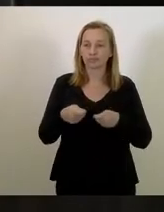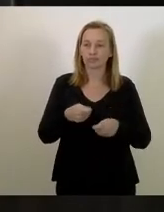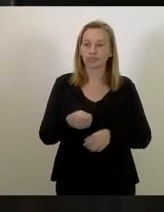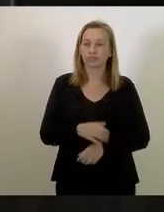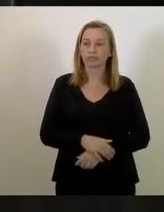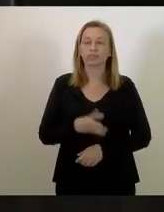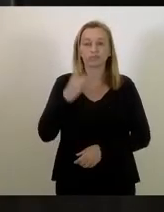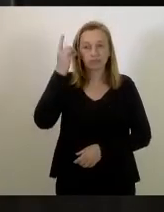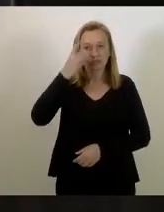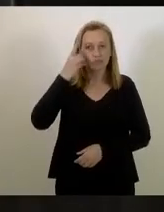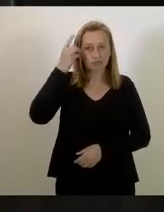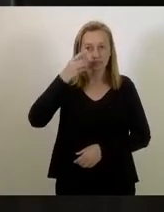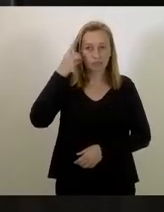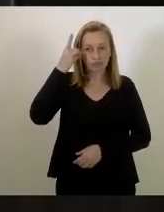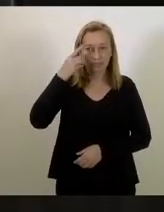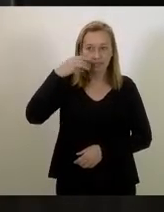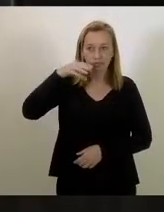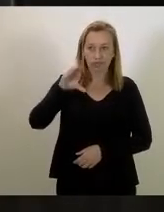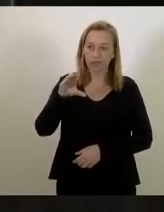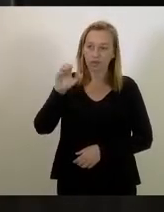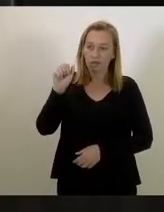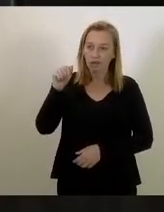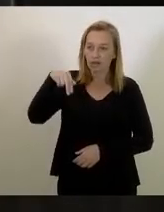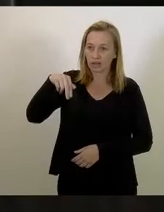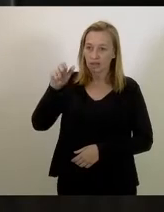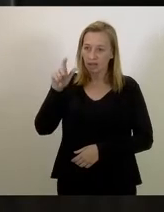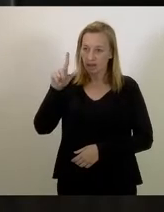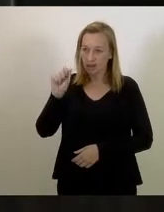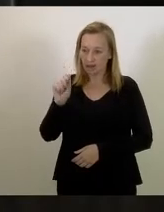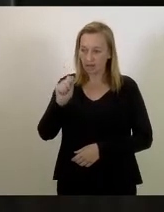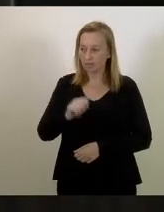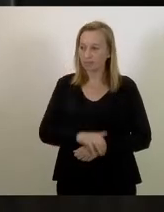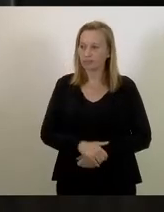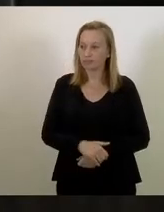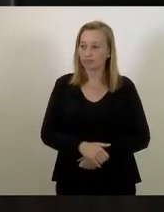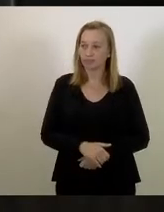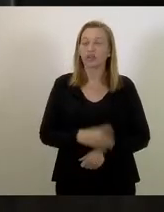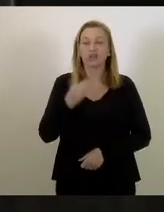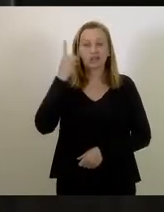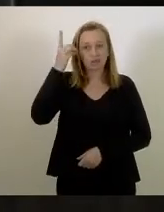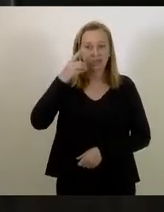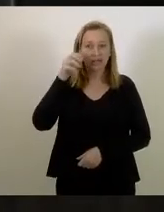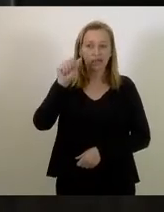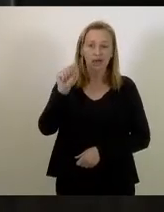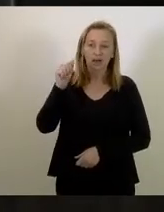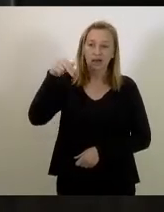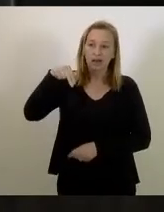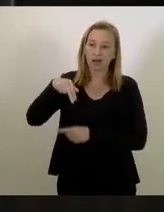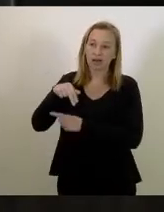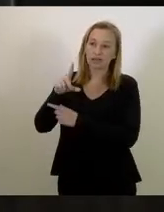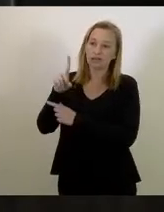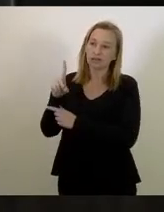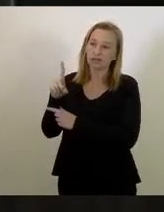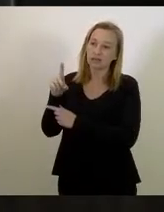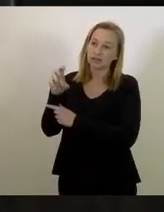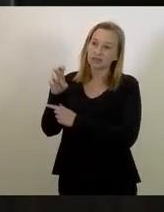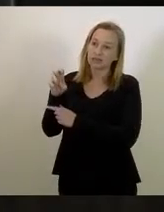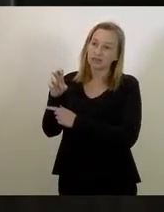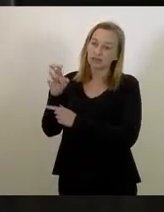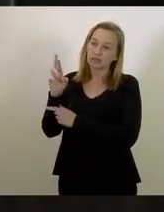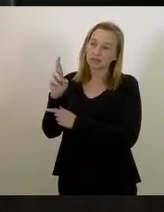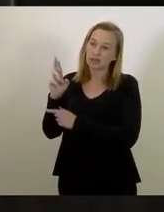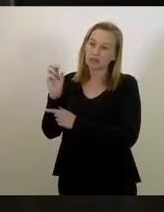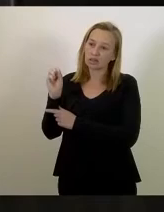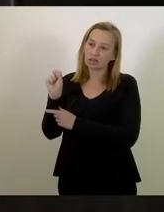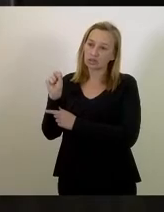controle deputado Márcio Canella deputado Anderson Alexandre deputado Márcio